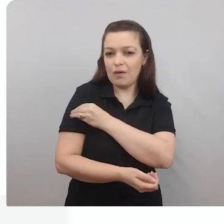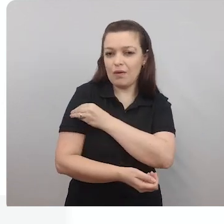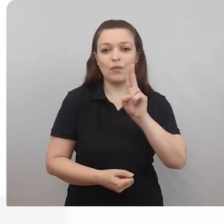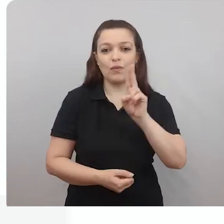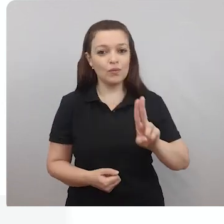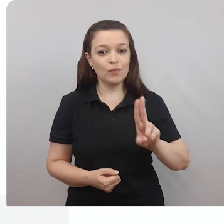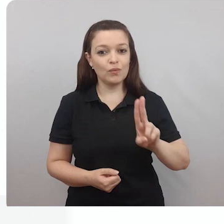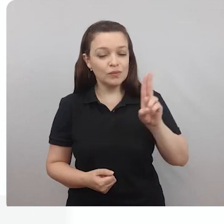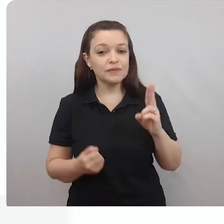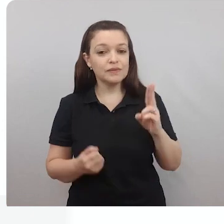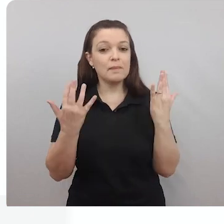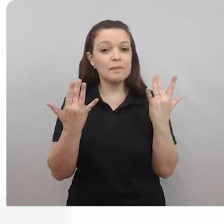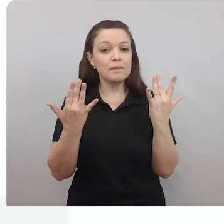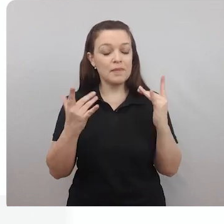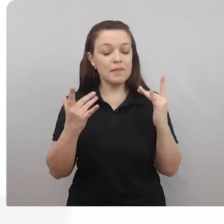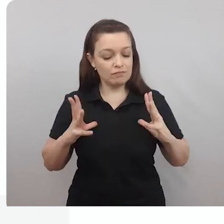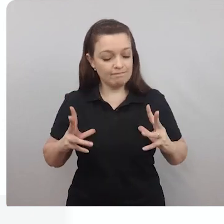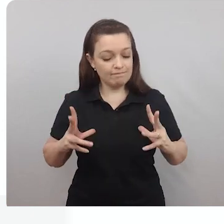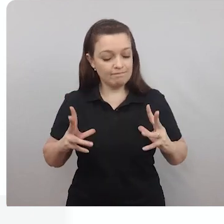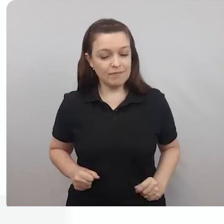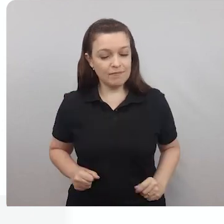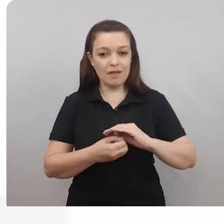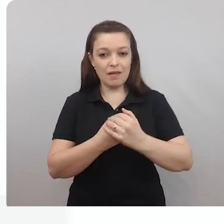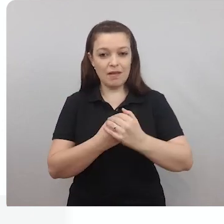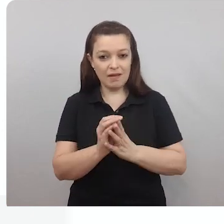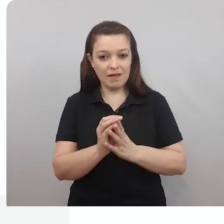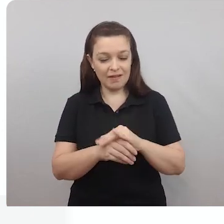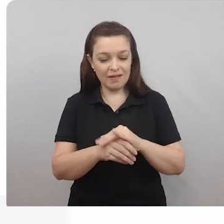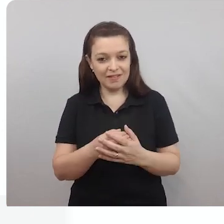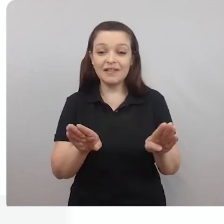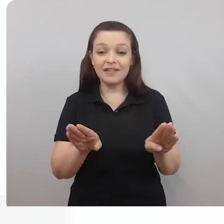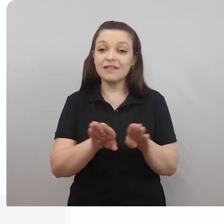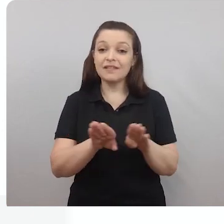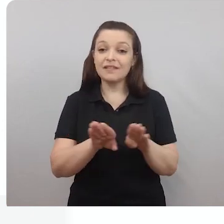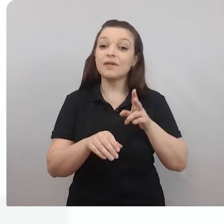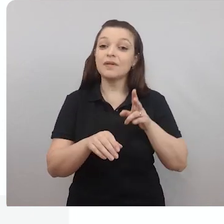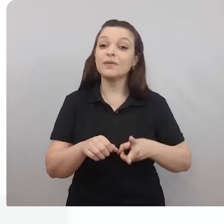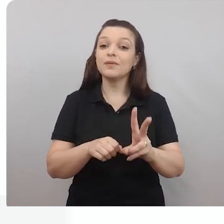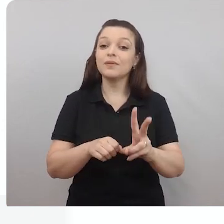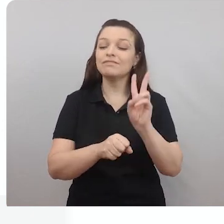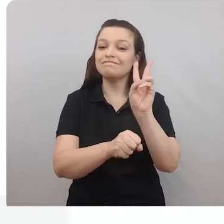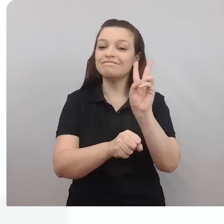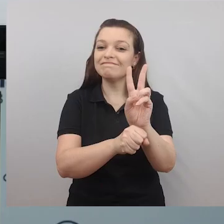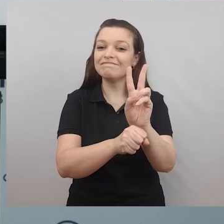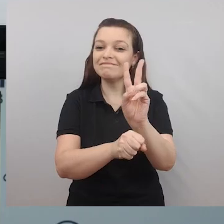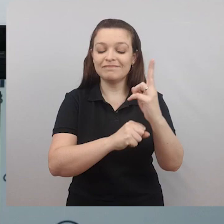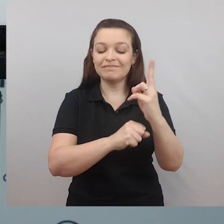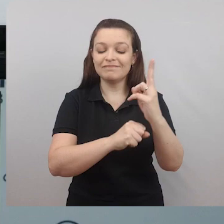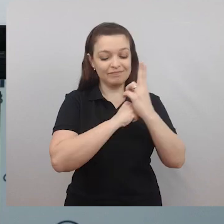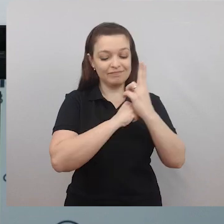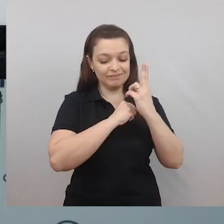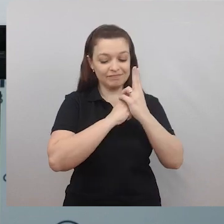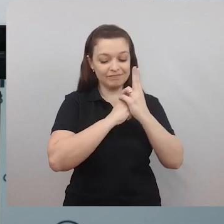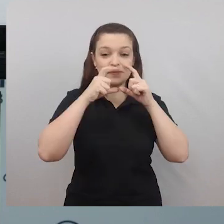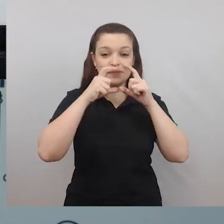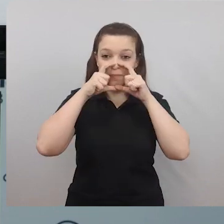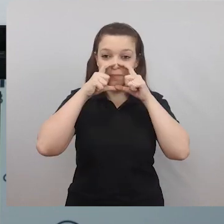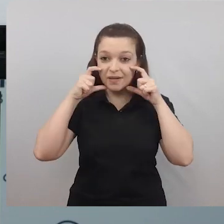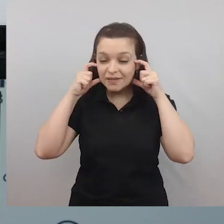as mãos e continuar nos cuidando, usando